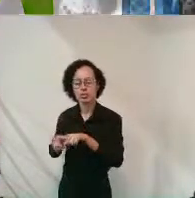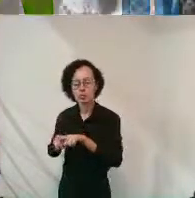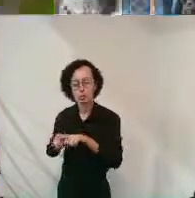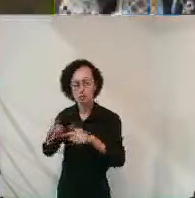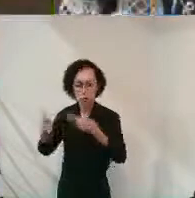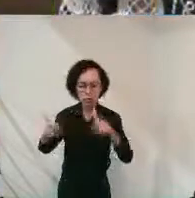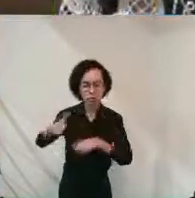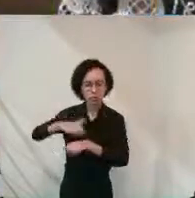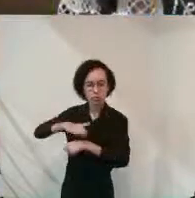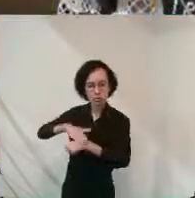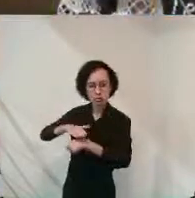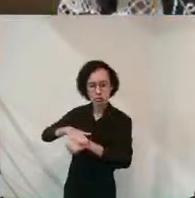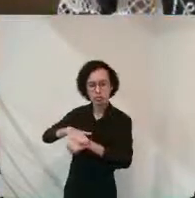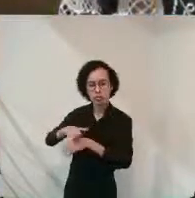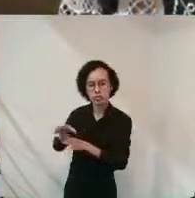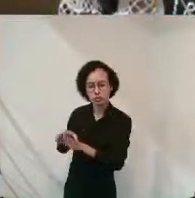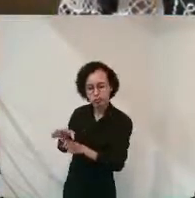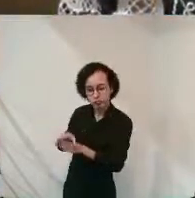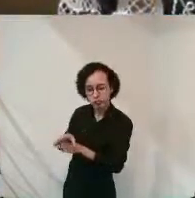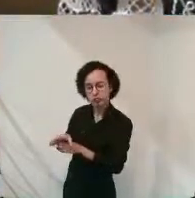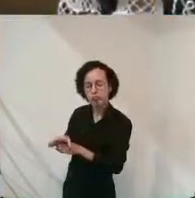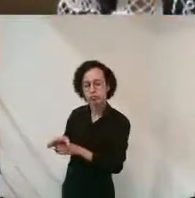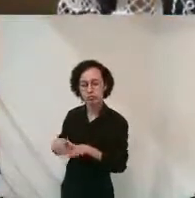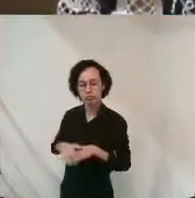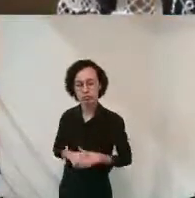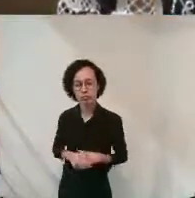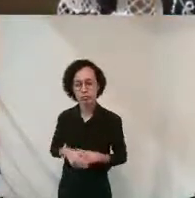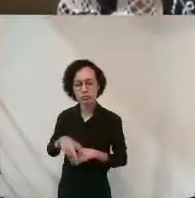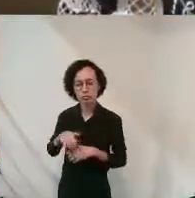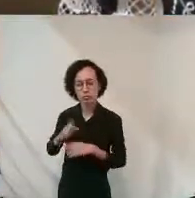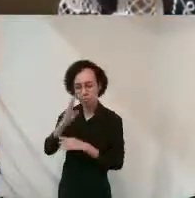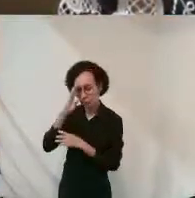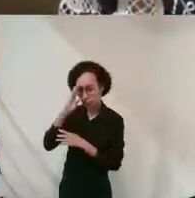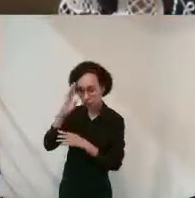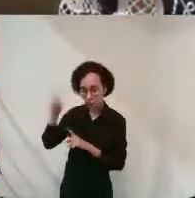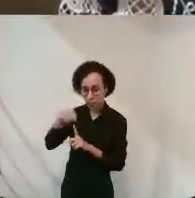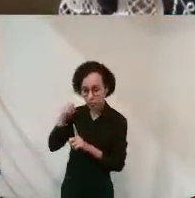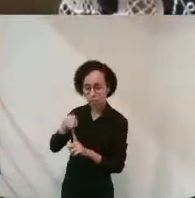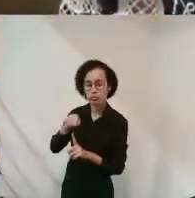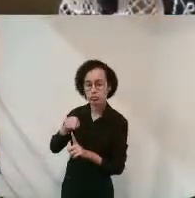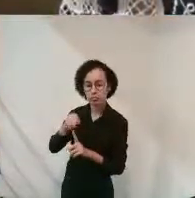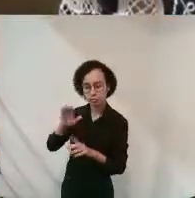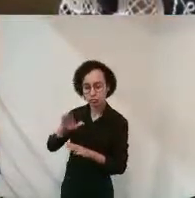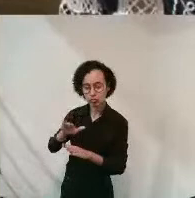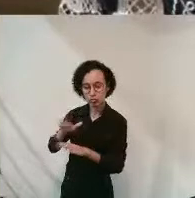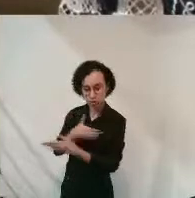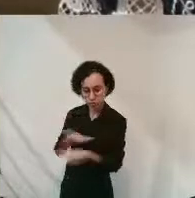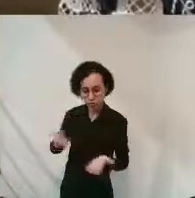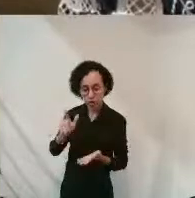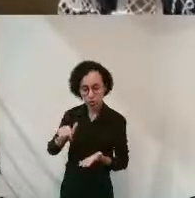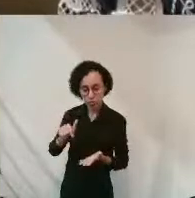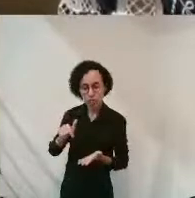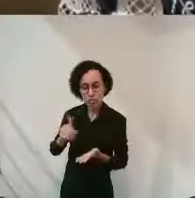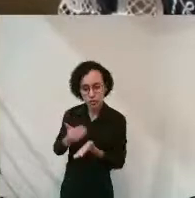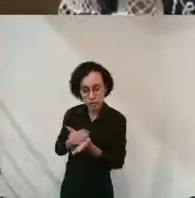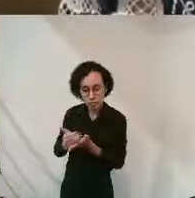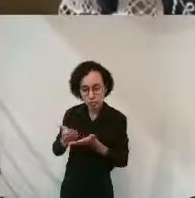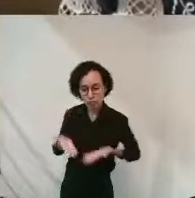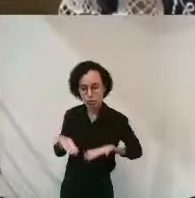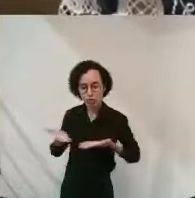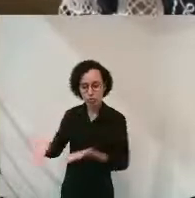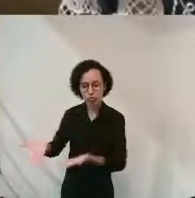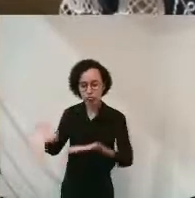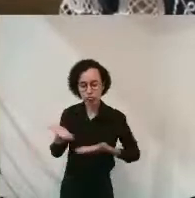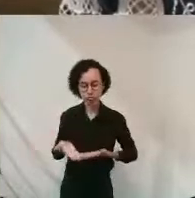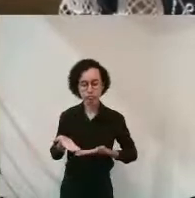outros momentos de capacitação. Então, o principal objetivo desse evento é justamente ser esse convite